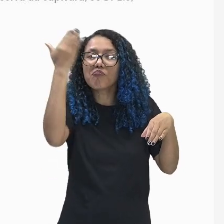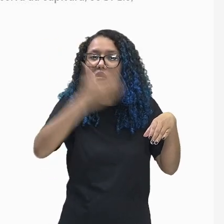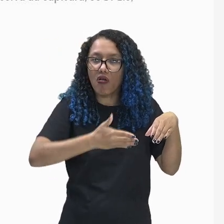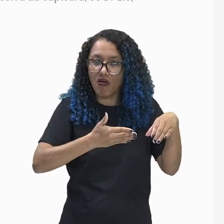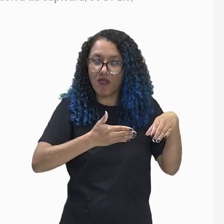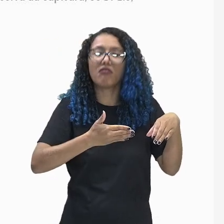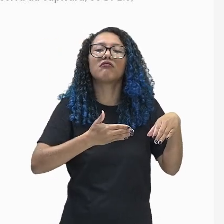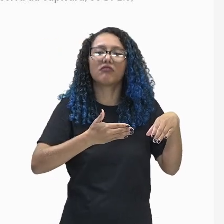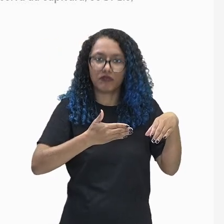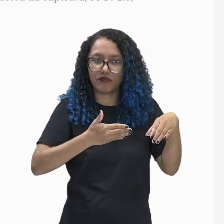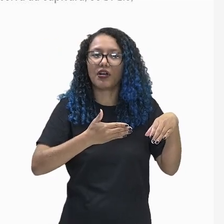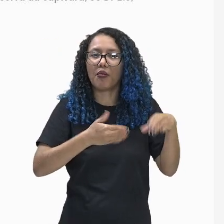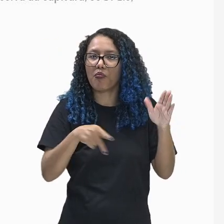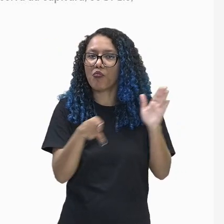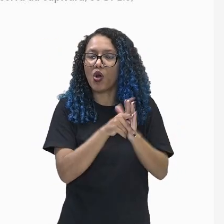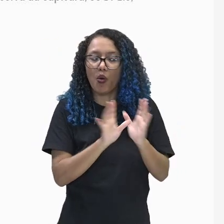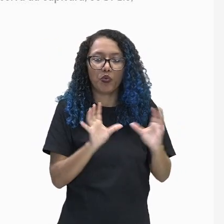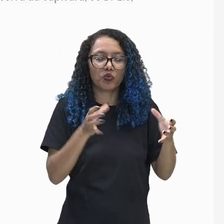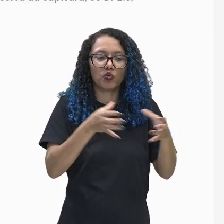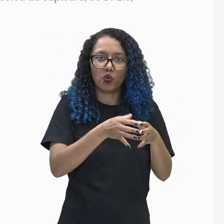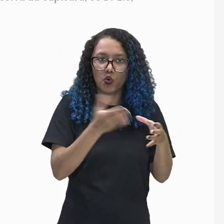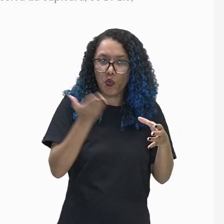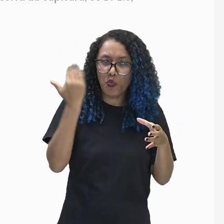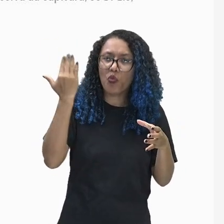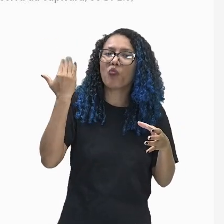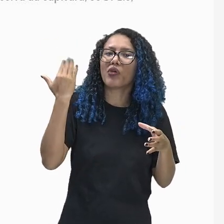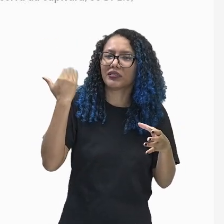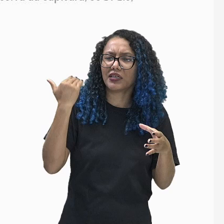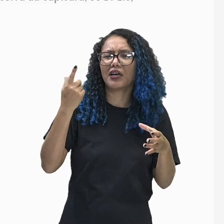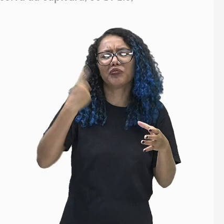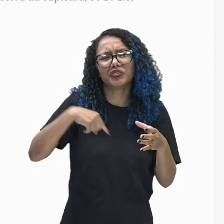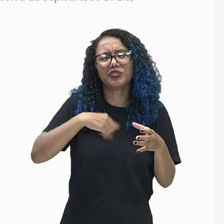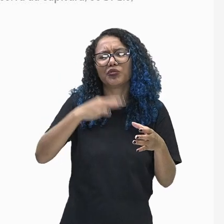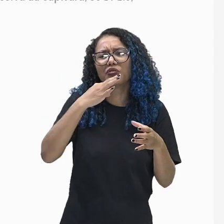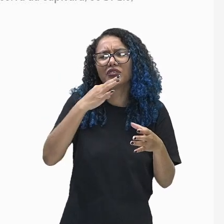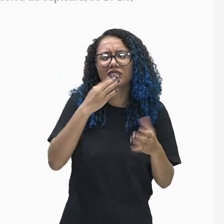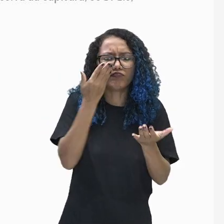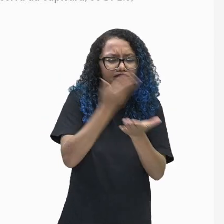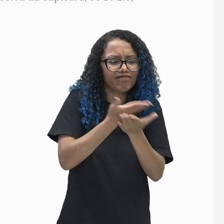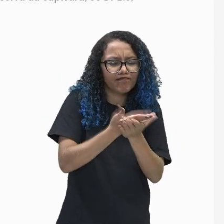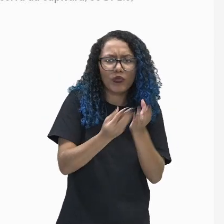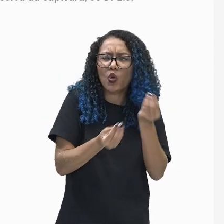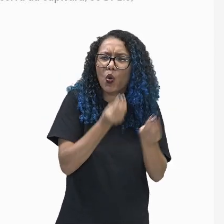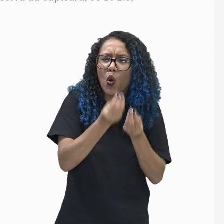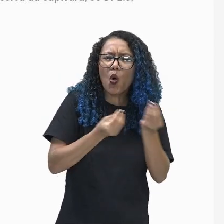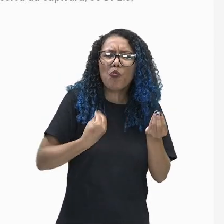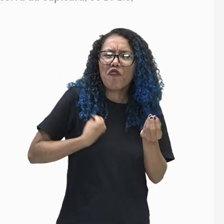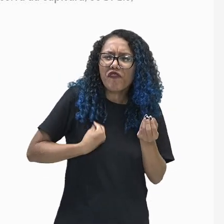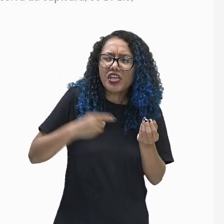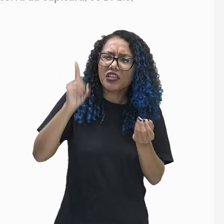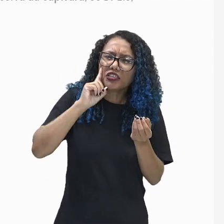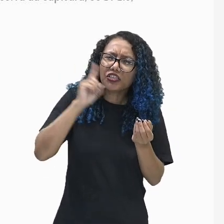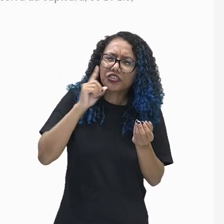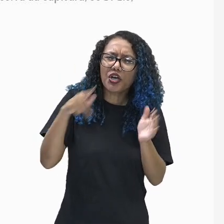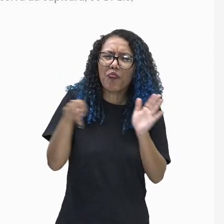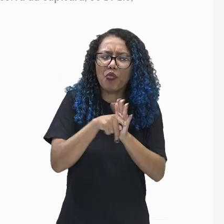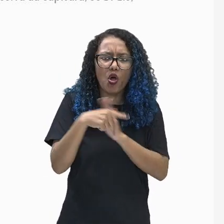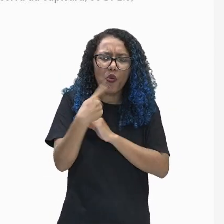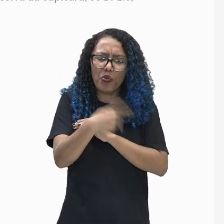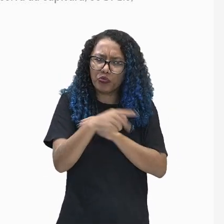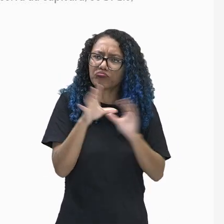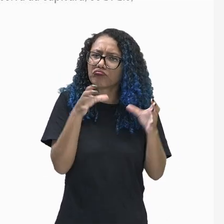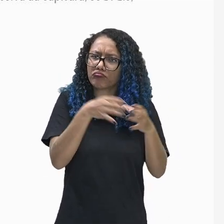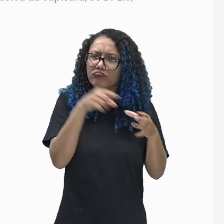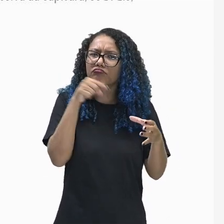ali pelos hominídeos para que a gente possa conhecê-los e estudar o seu cotidiano. Durante muito